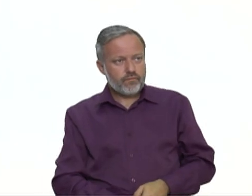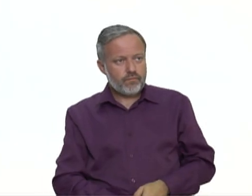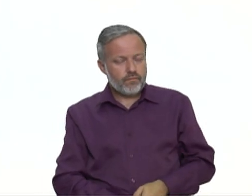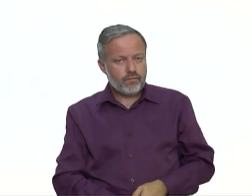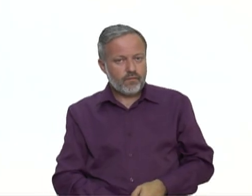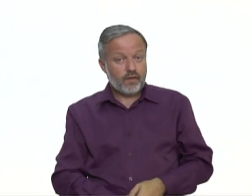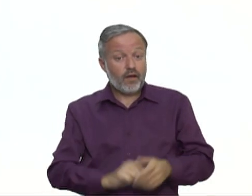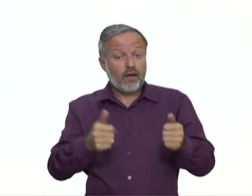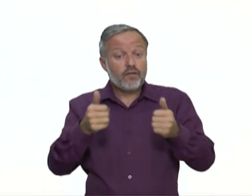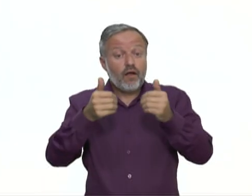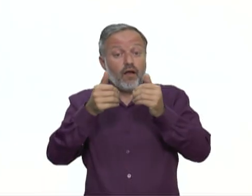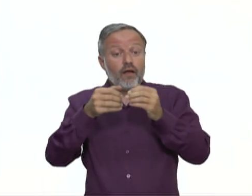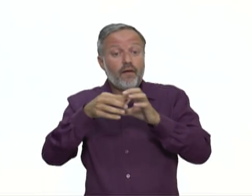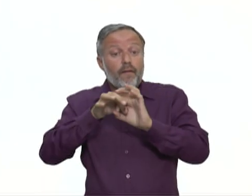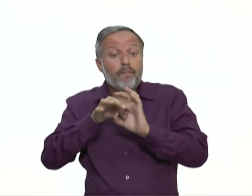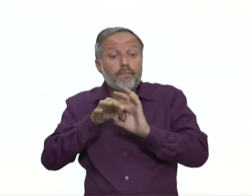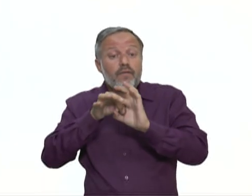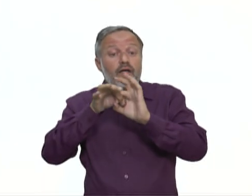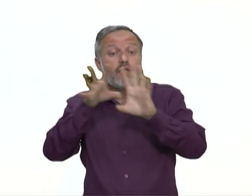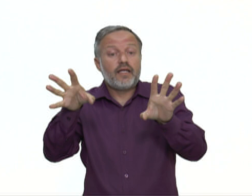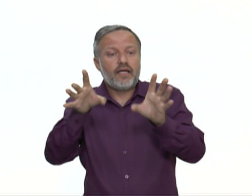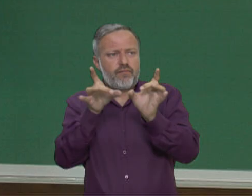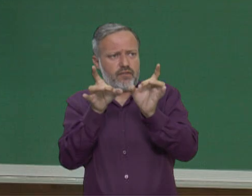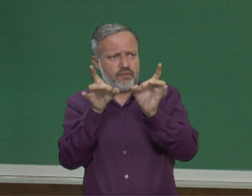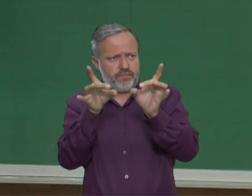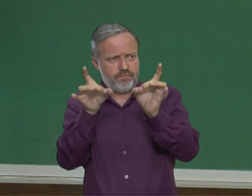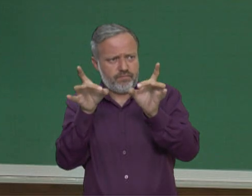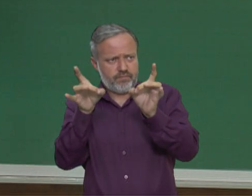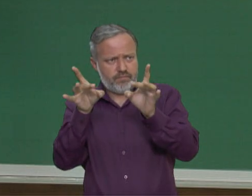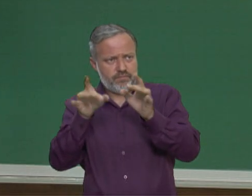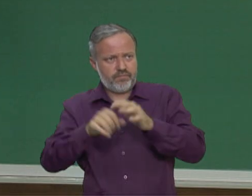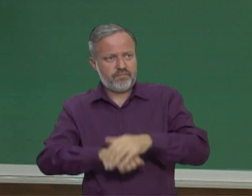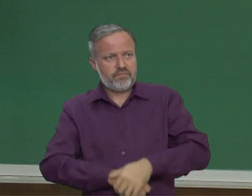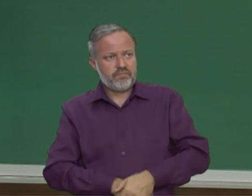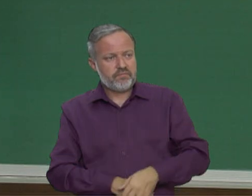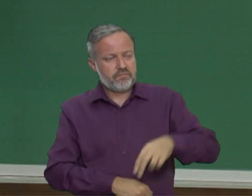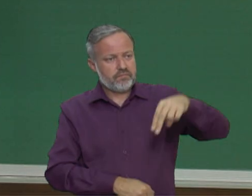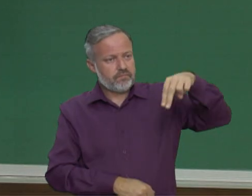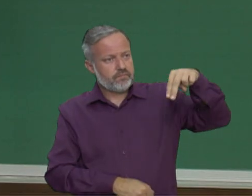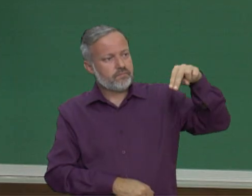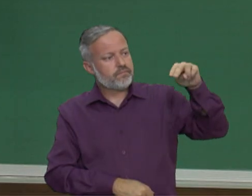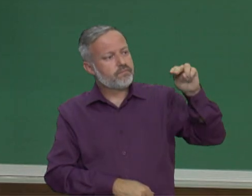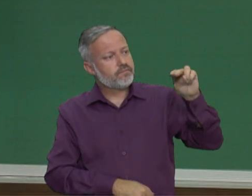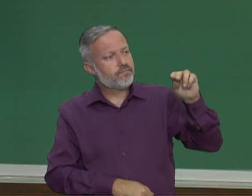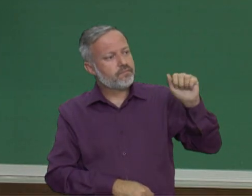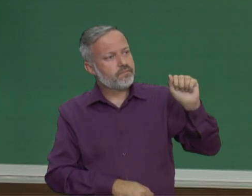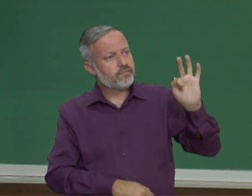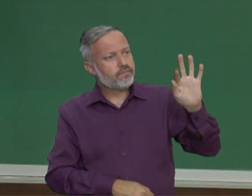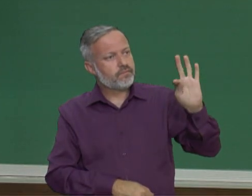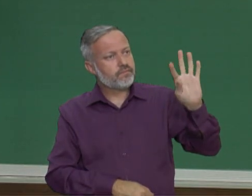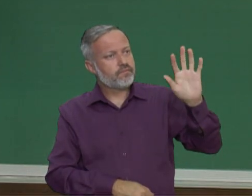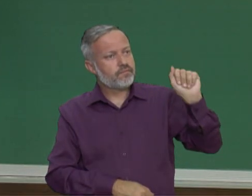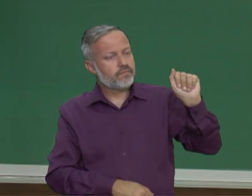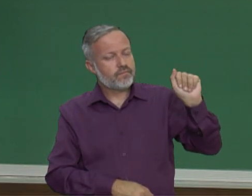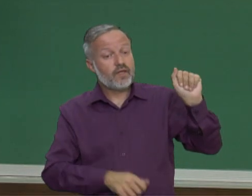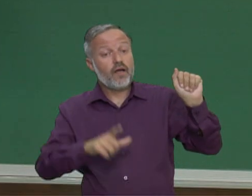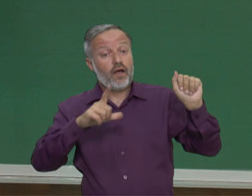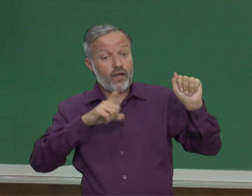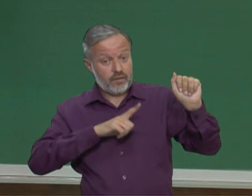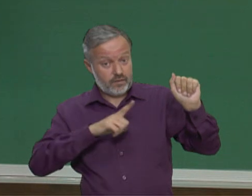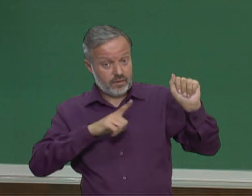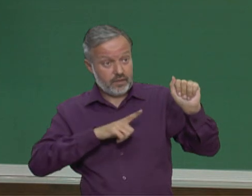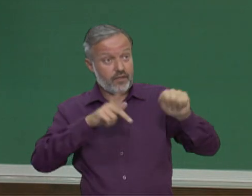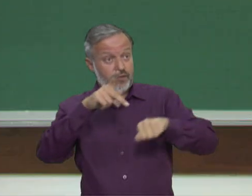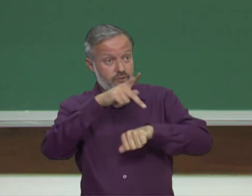Zonas de livre comércio. Então, aqui, pessoal, eu dei como exemplo o NAFTA, tá? Composto pelos Estados Unidos, Canadá e México. Aqui, ele torna